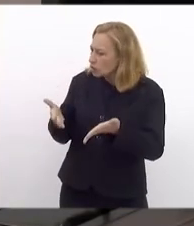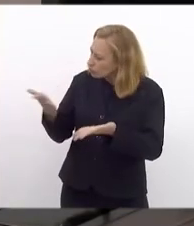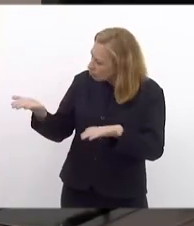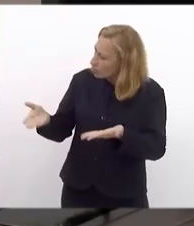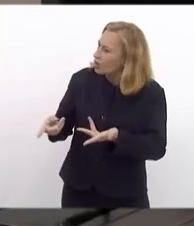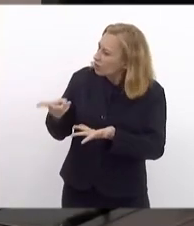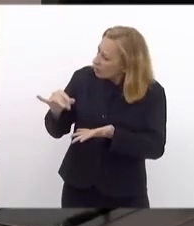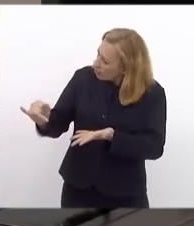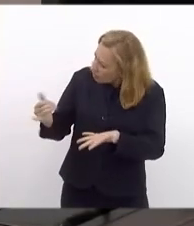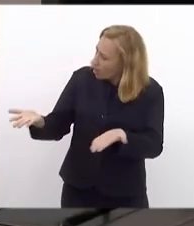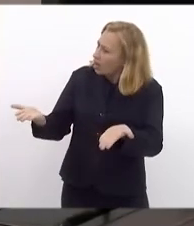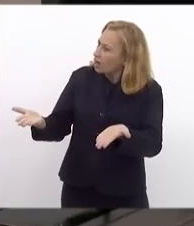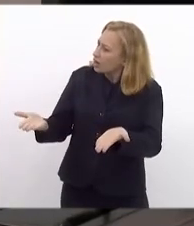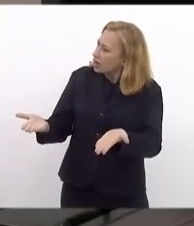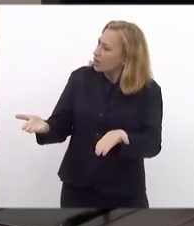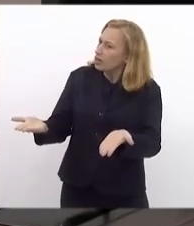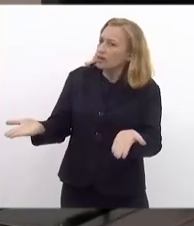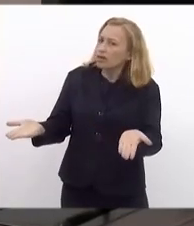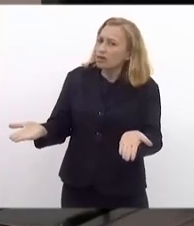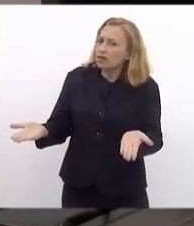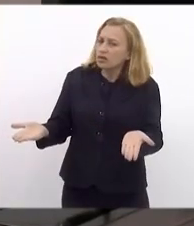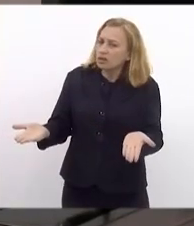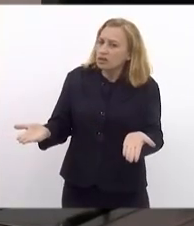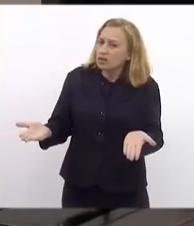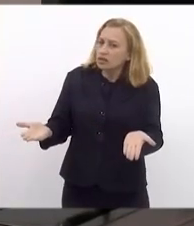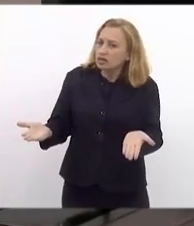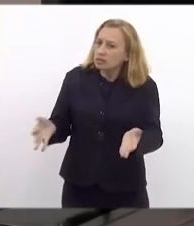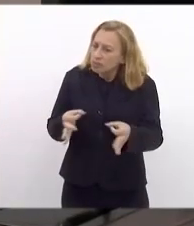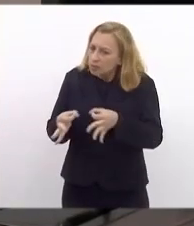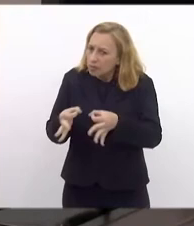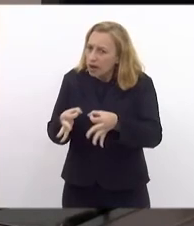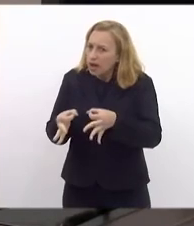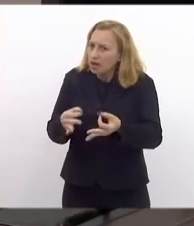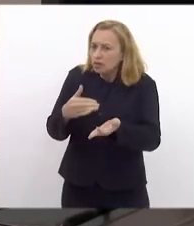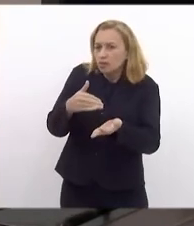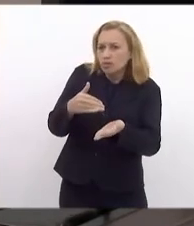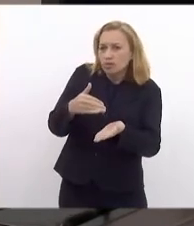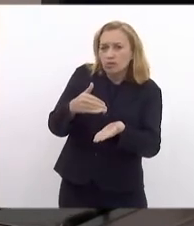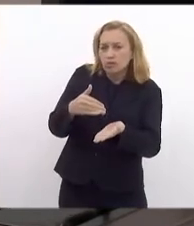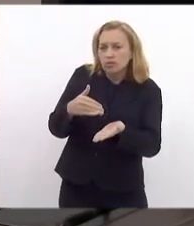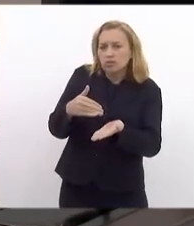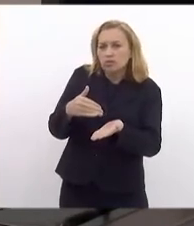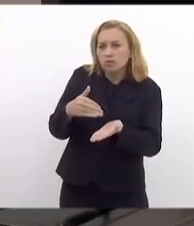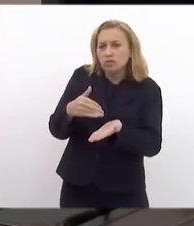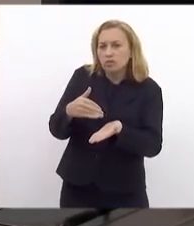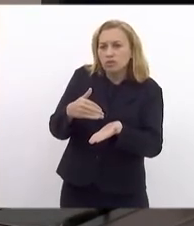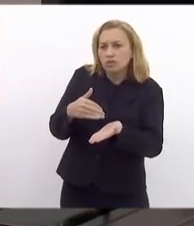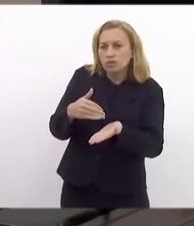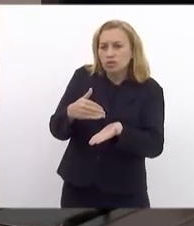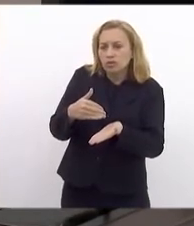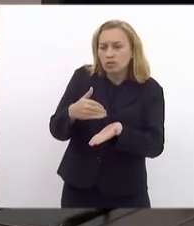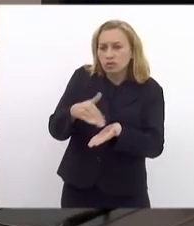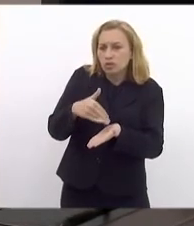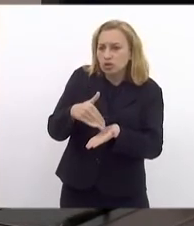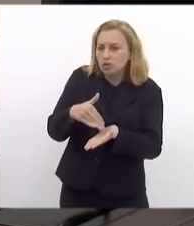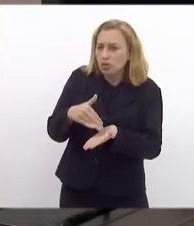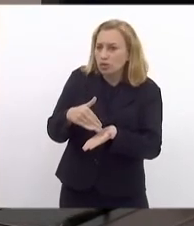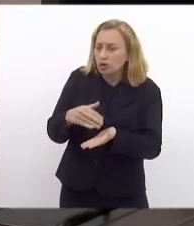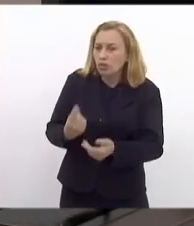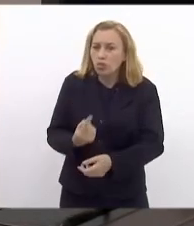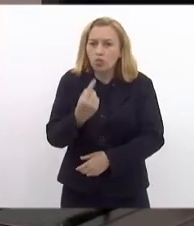Moacir quando se aposentou fazer uma Cipó monta o escritório é o único cara na vida que eu conheci que falou não